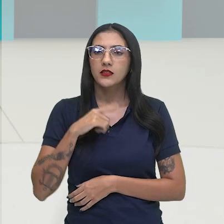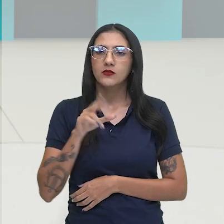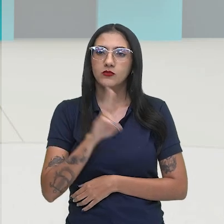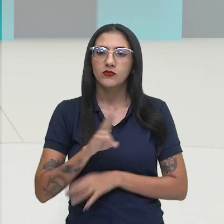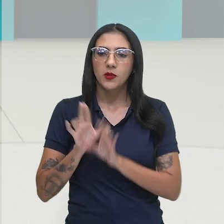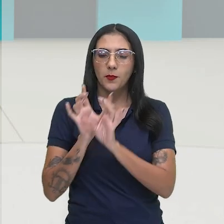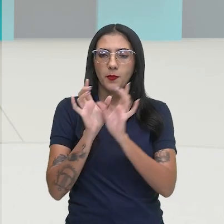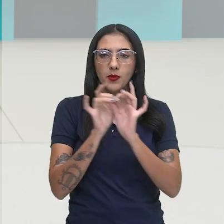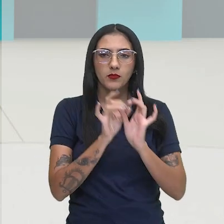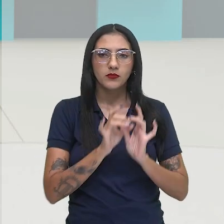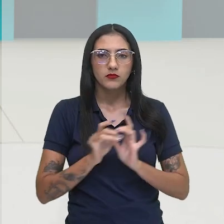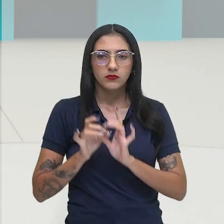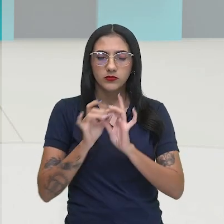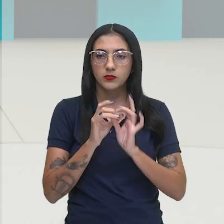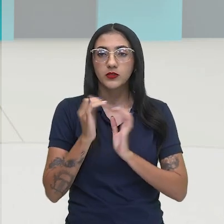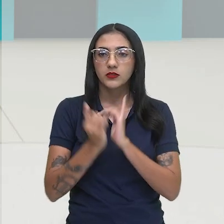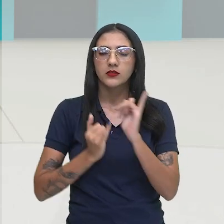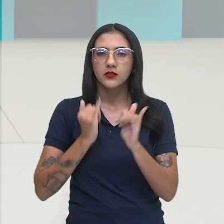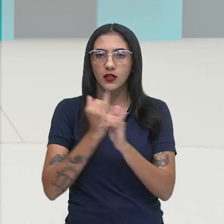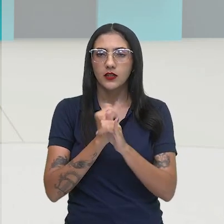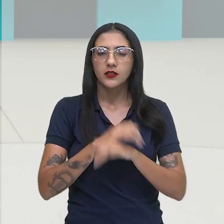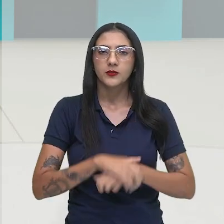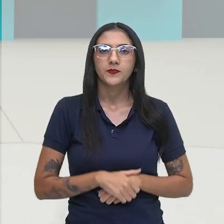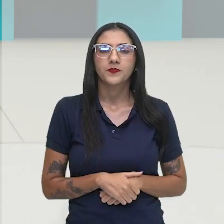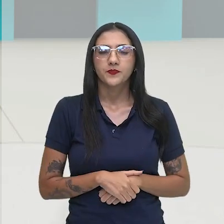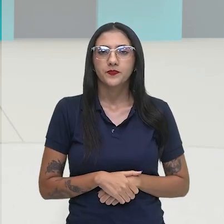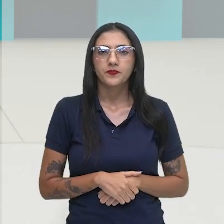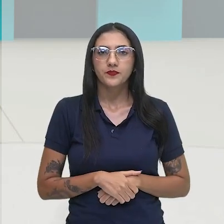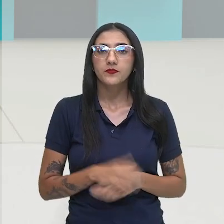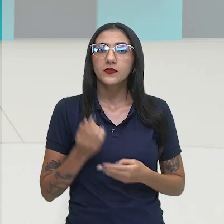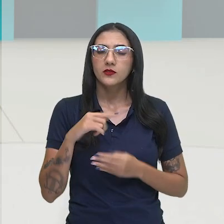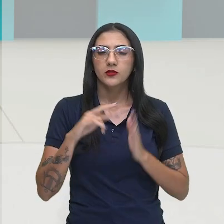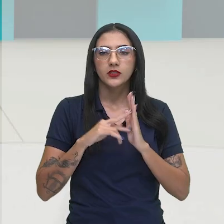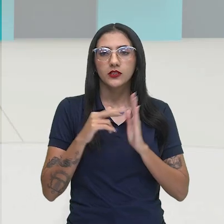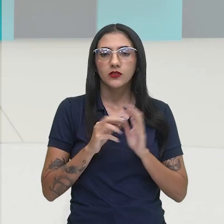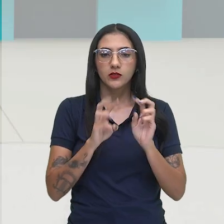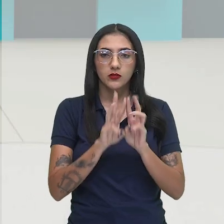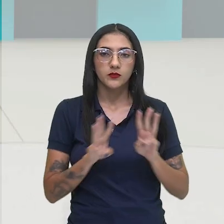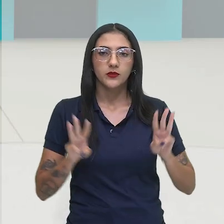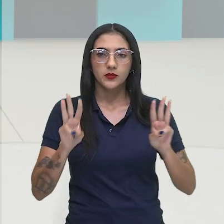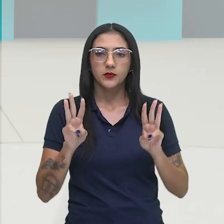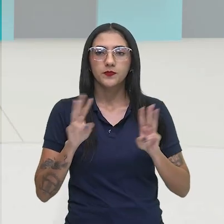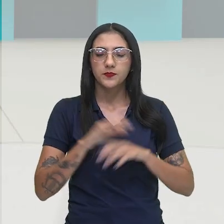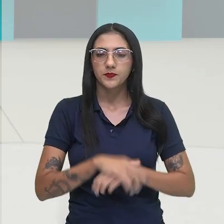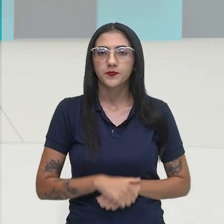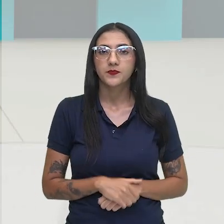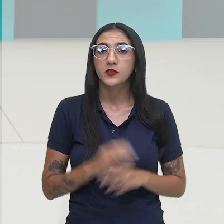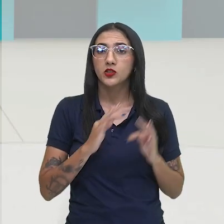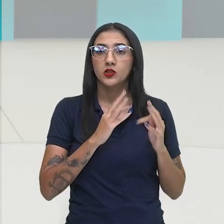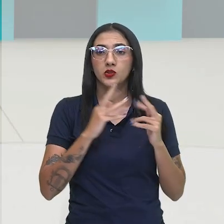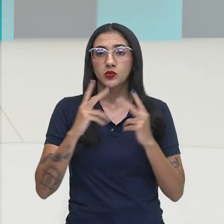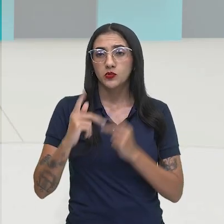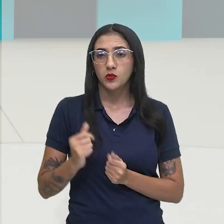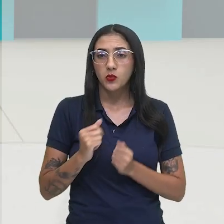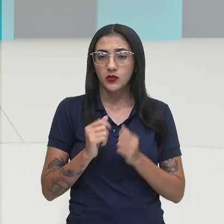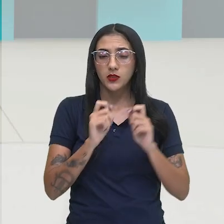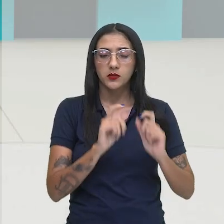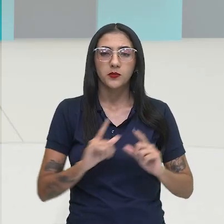Nesse contexto aqui, né, de internet. Então, Rede Mundial de Computadores também. Todas as páginas vão ter ali